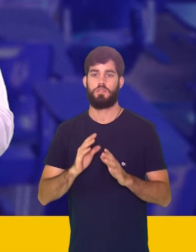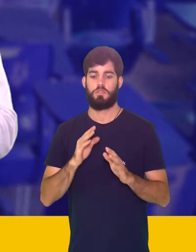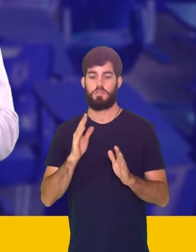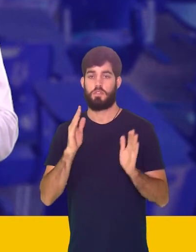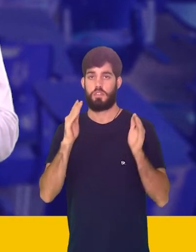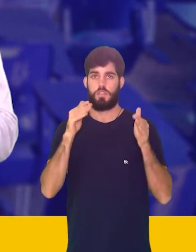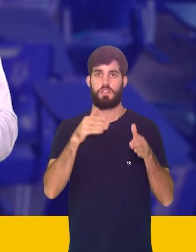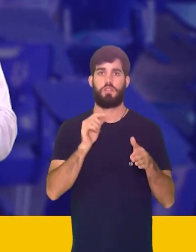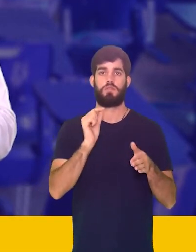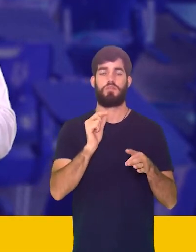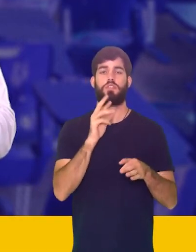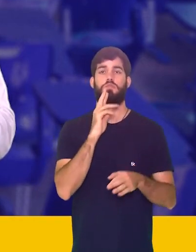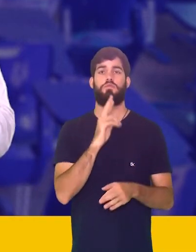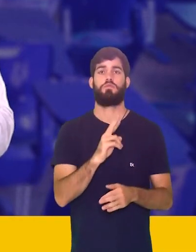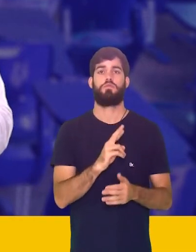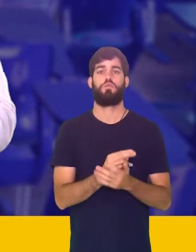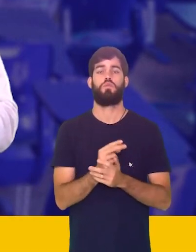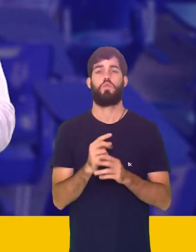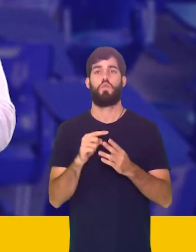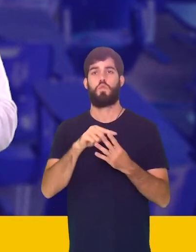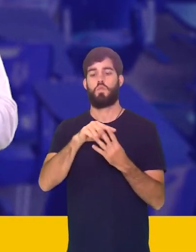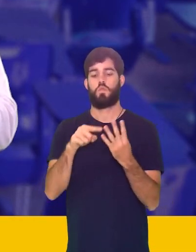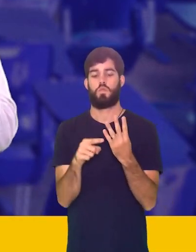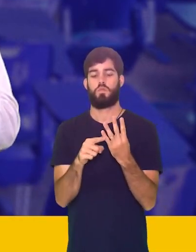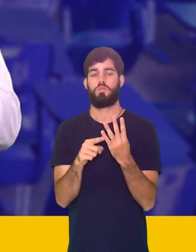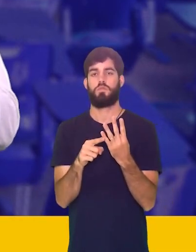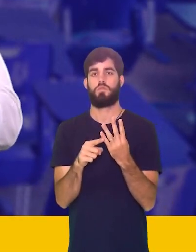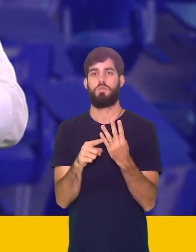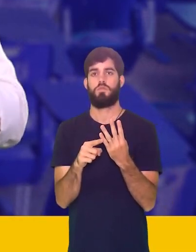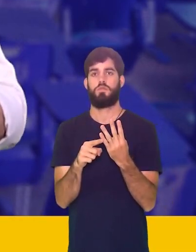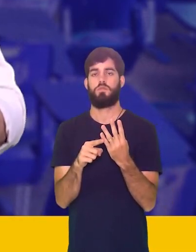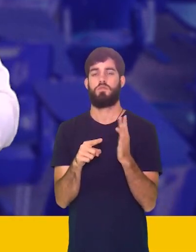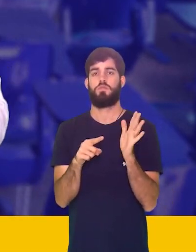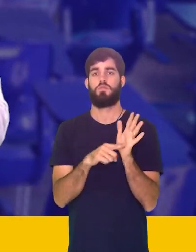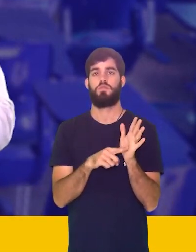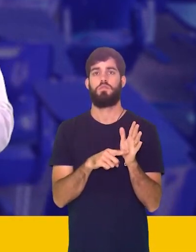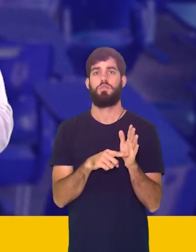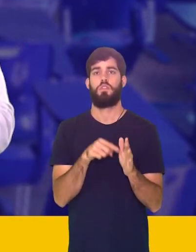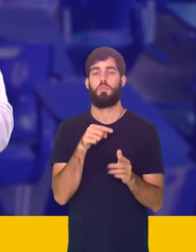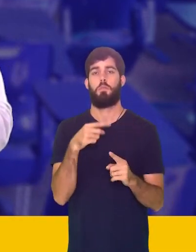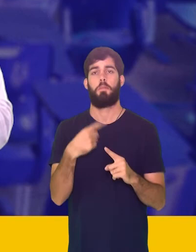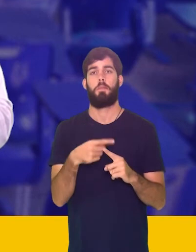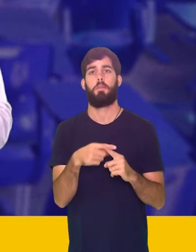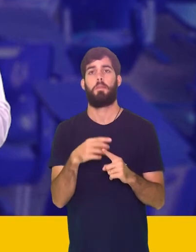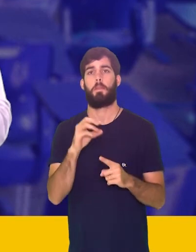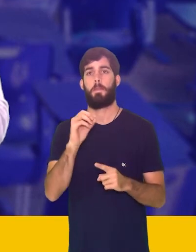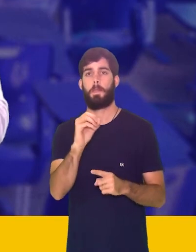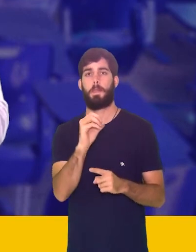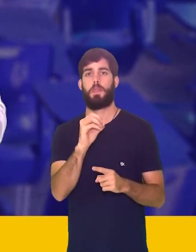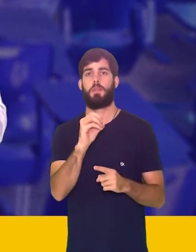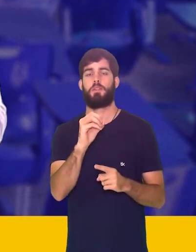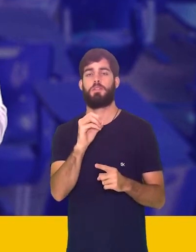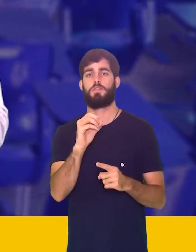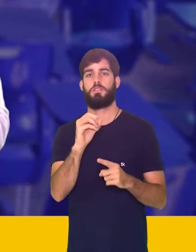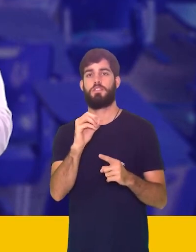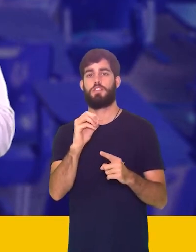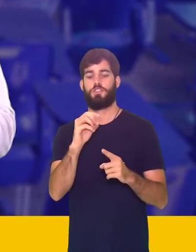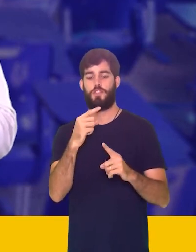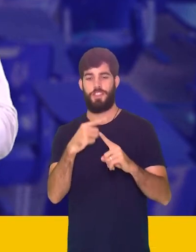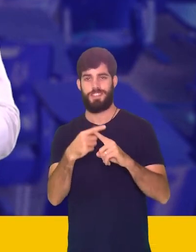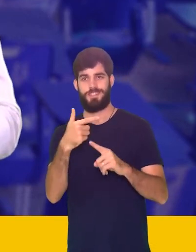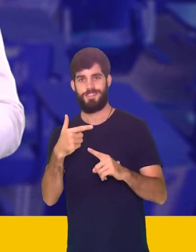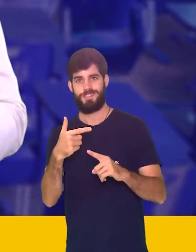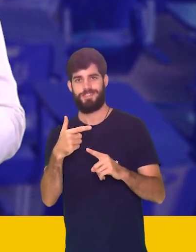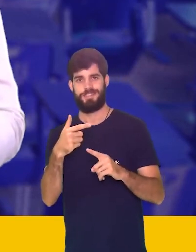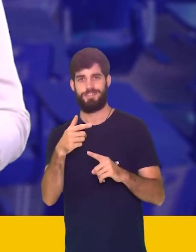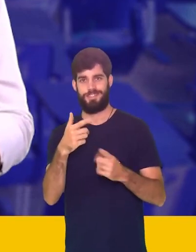são 4 cargas negativas, uma vez que o oxigênio está multiplicando por menos 2, são 4 cargas, lembra sempre